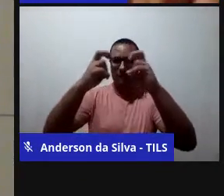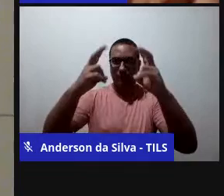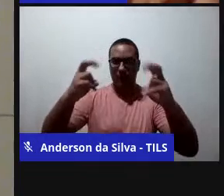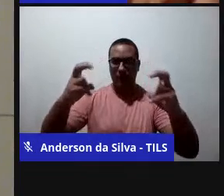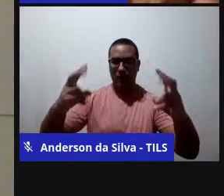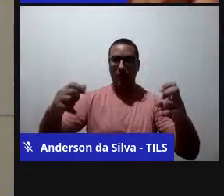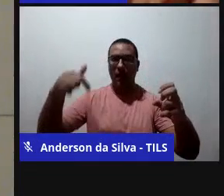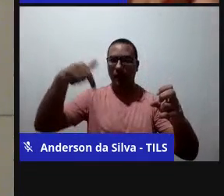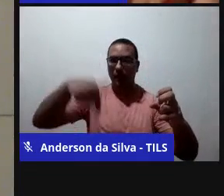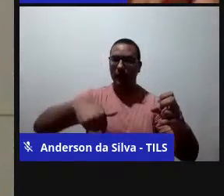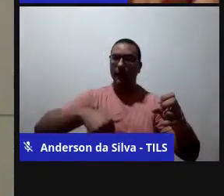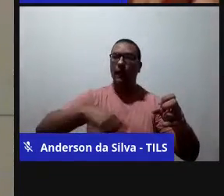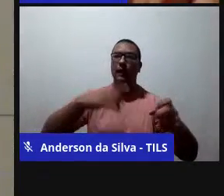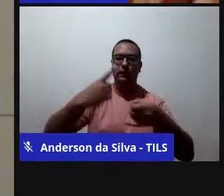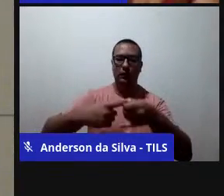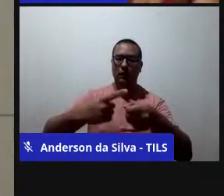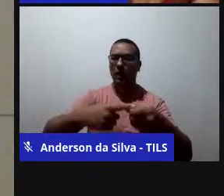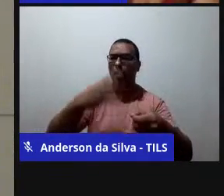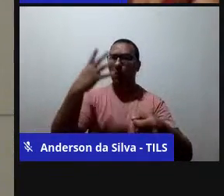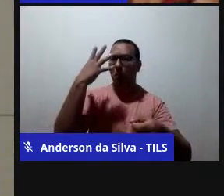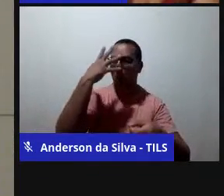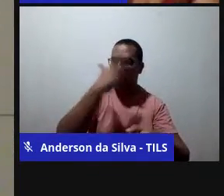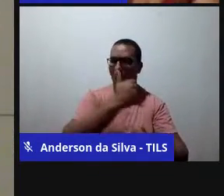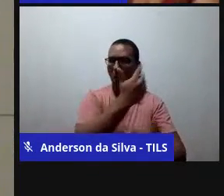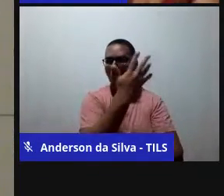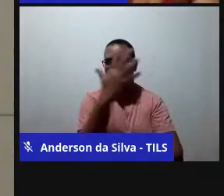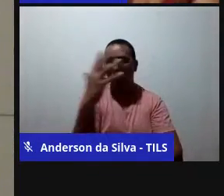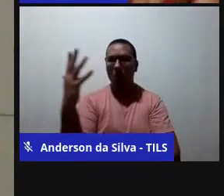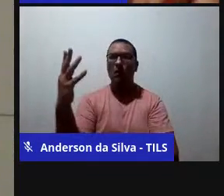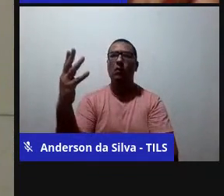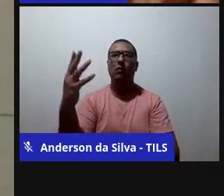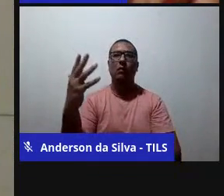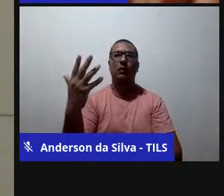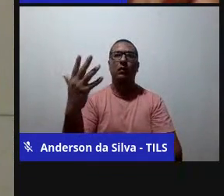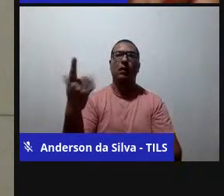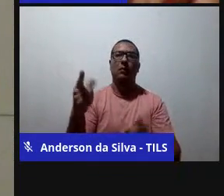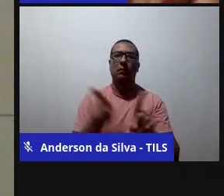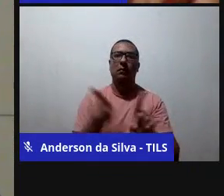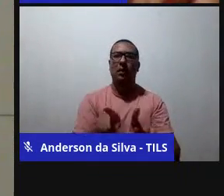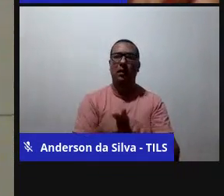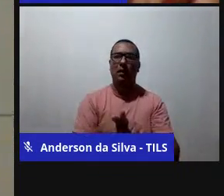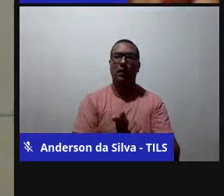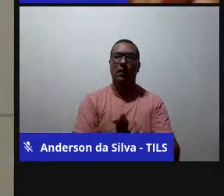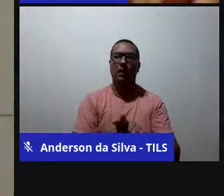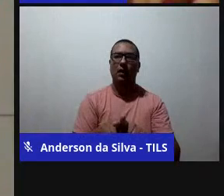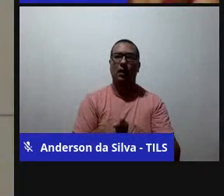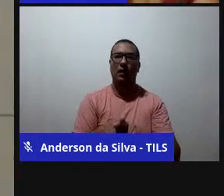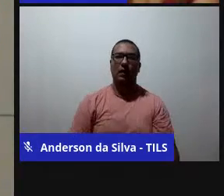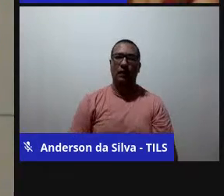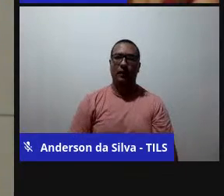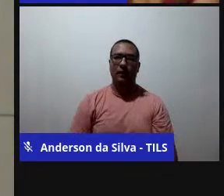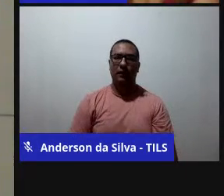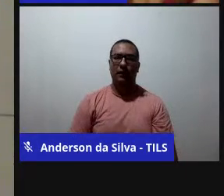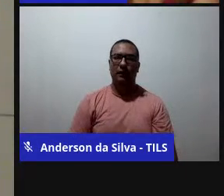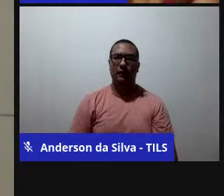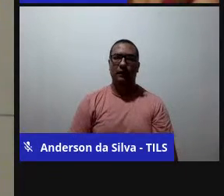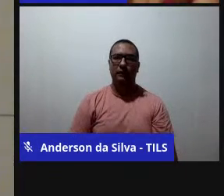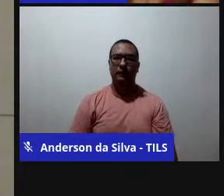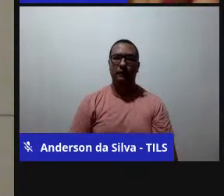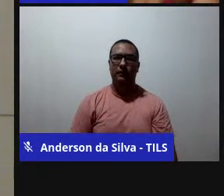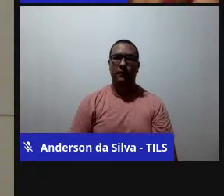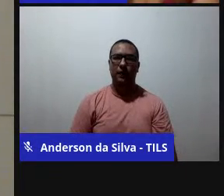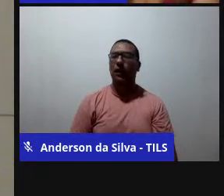muito atrativo, porque a natureza nos foi extremamente, digamos assim, eu diria,